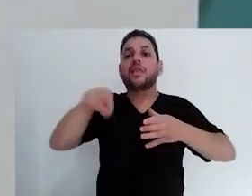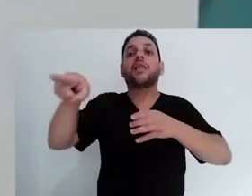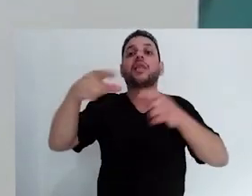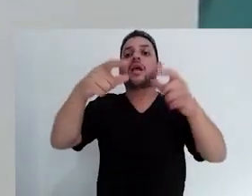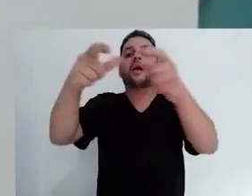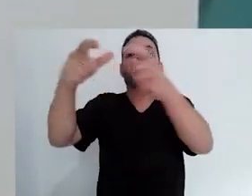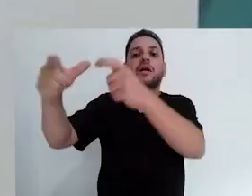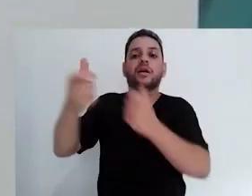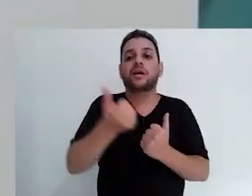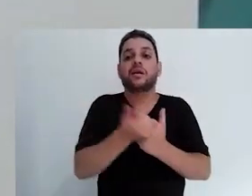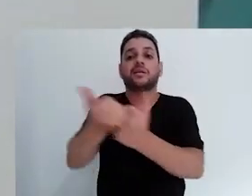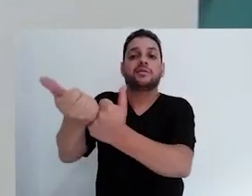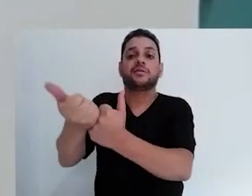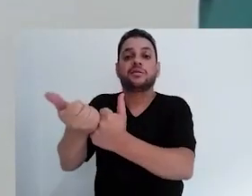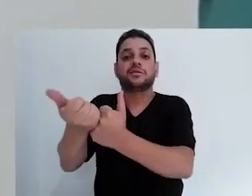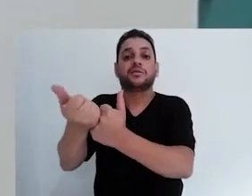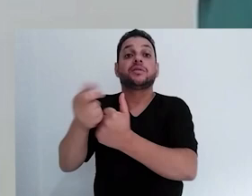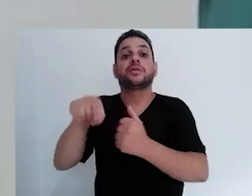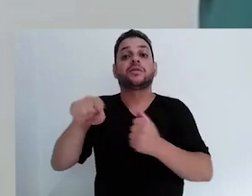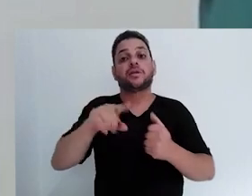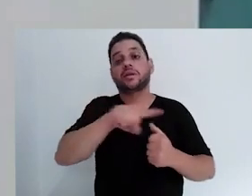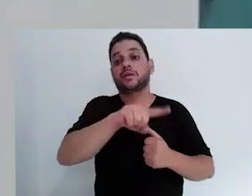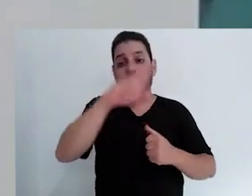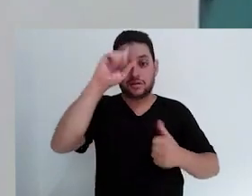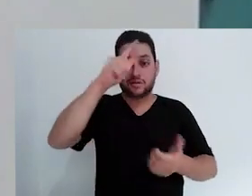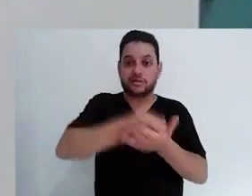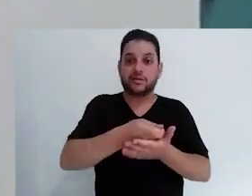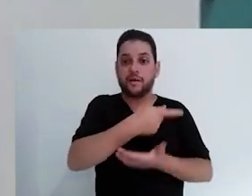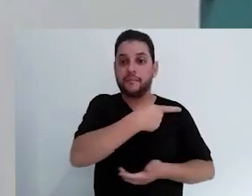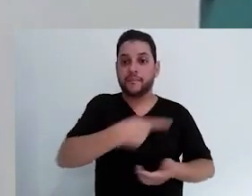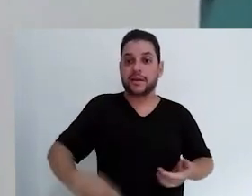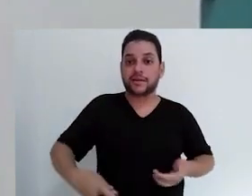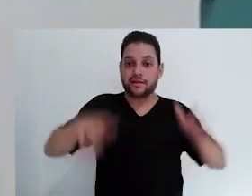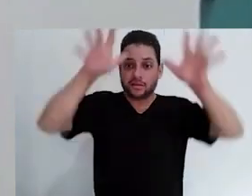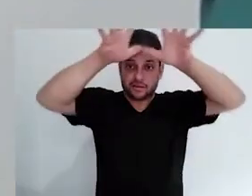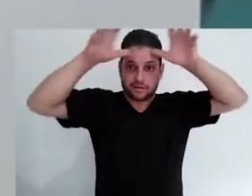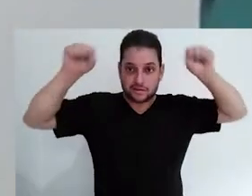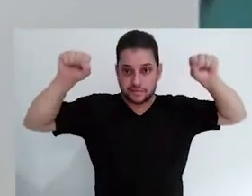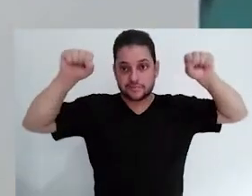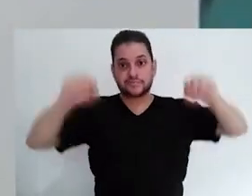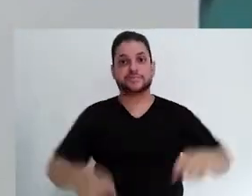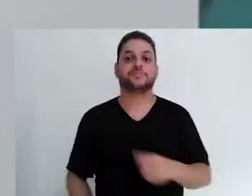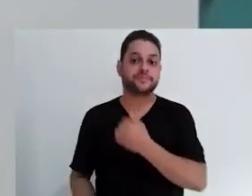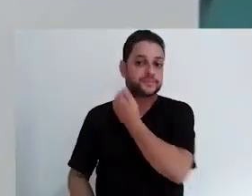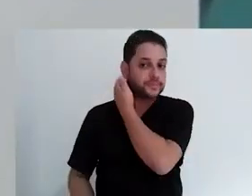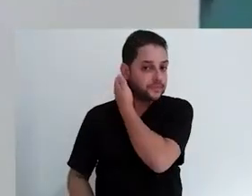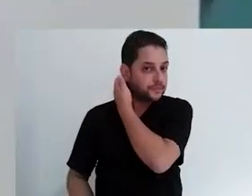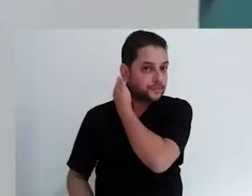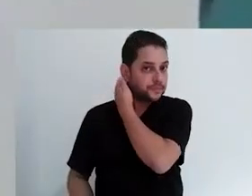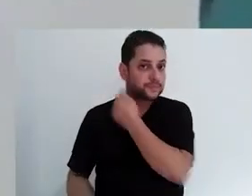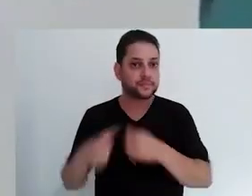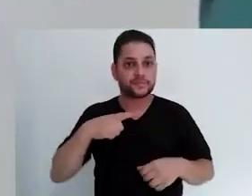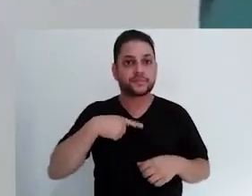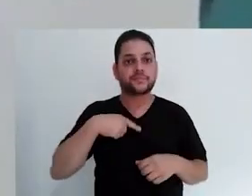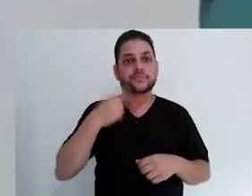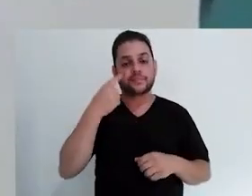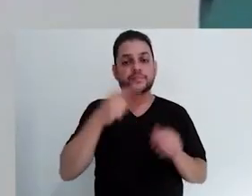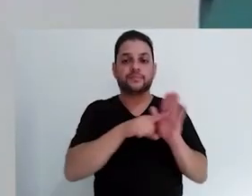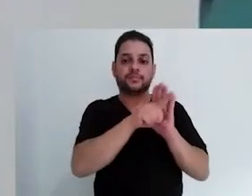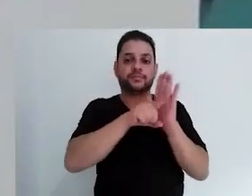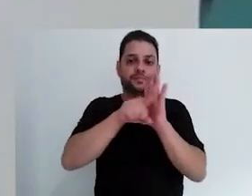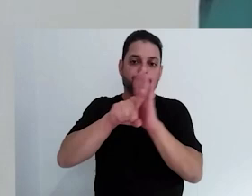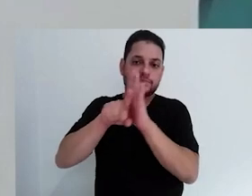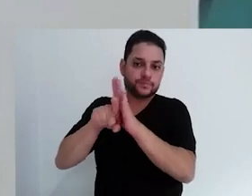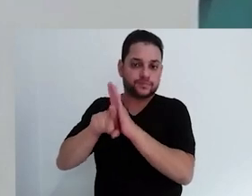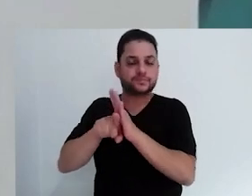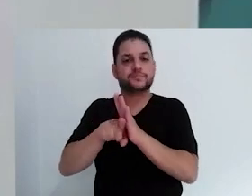decisão passa pela presidência do tribunal e principalmente pelo GACO. E a eleição de processos e a escolha das unidades que vão